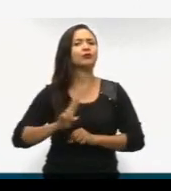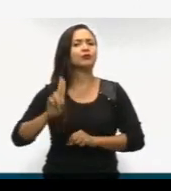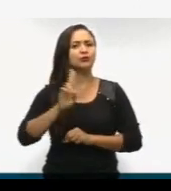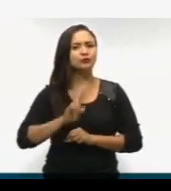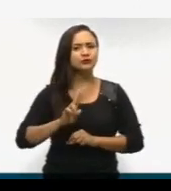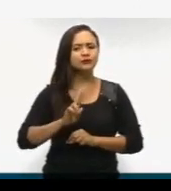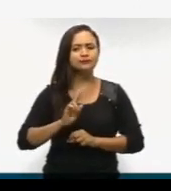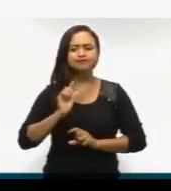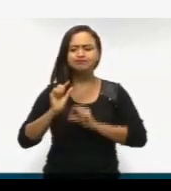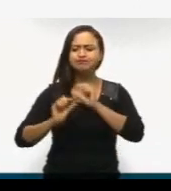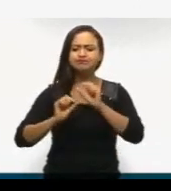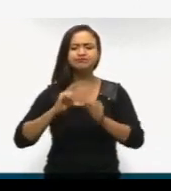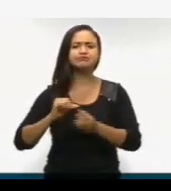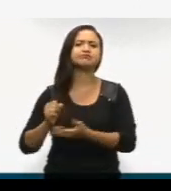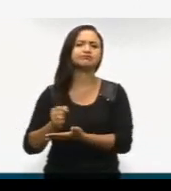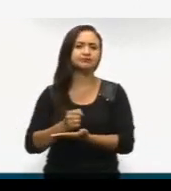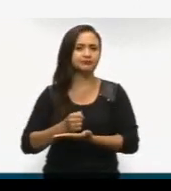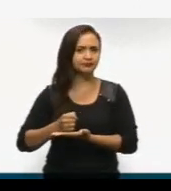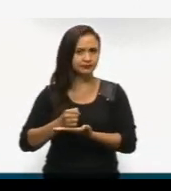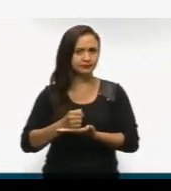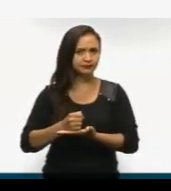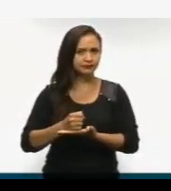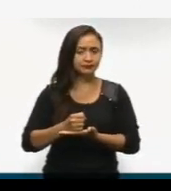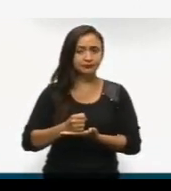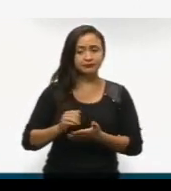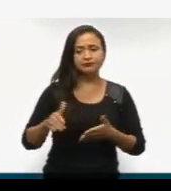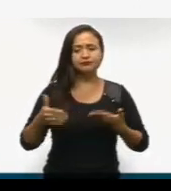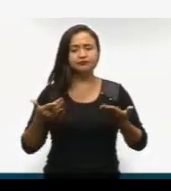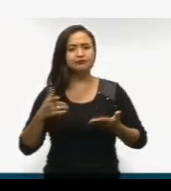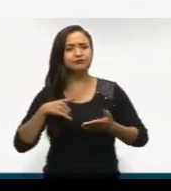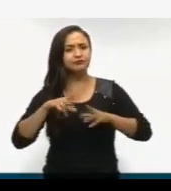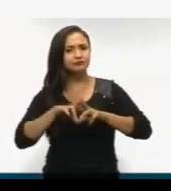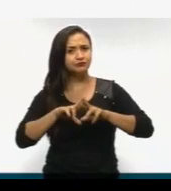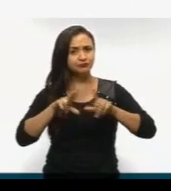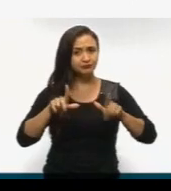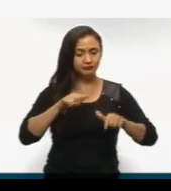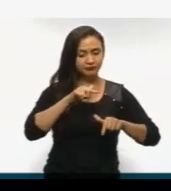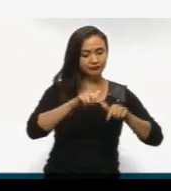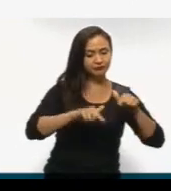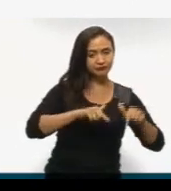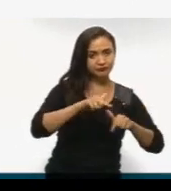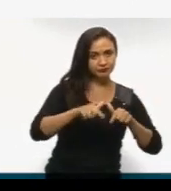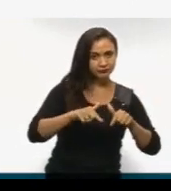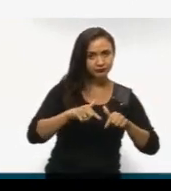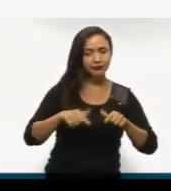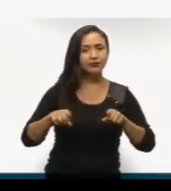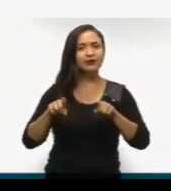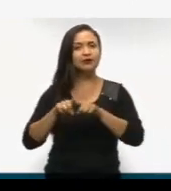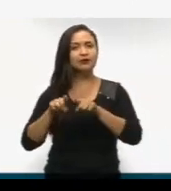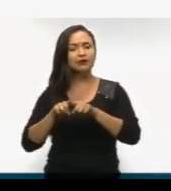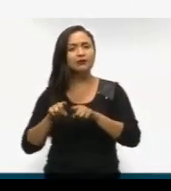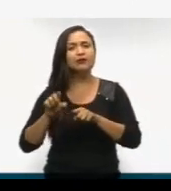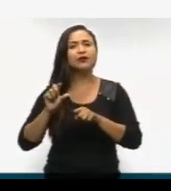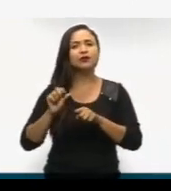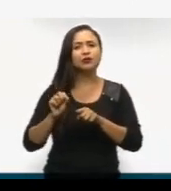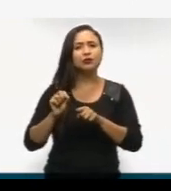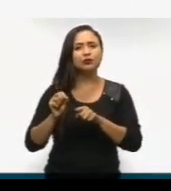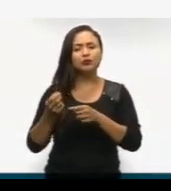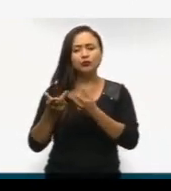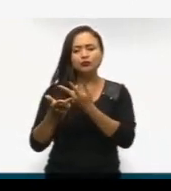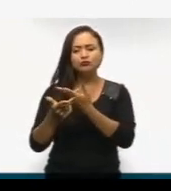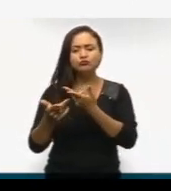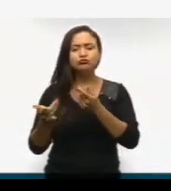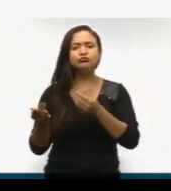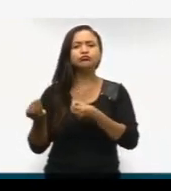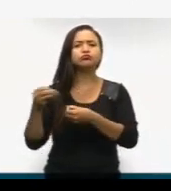vai se basear? Quais são as diferenças entre serviços e composições de itens? O que